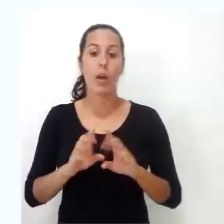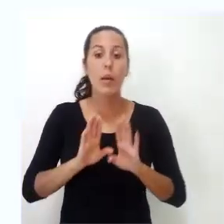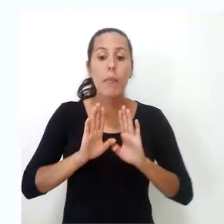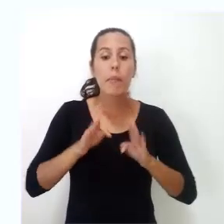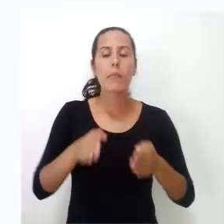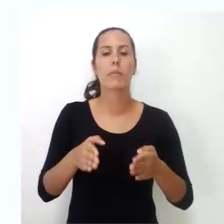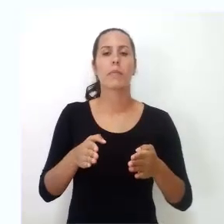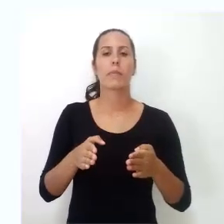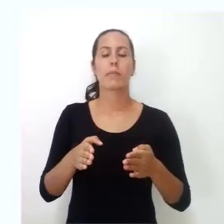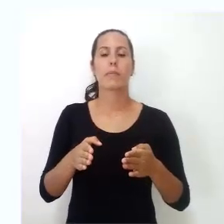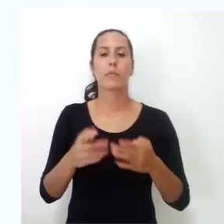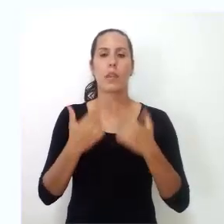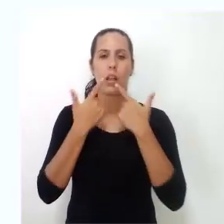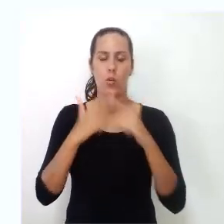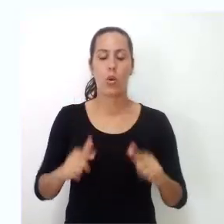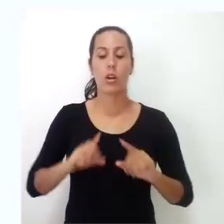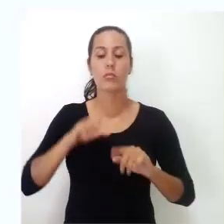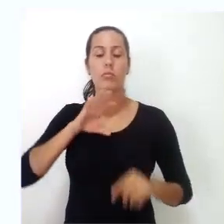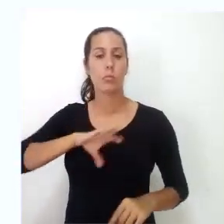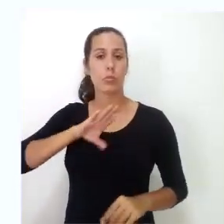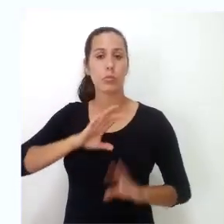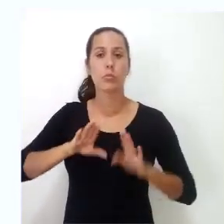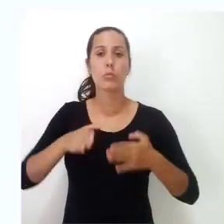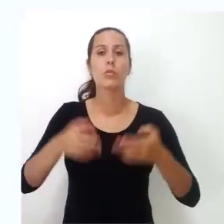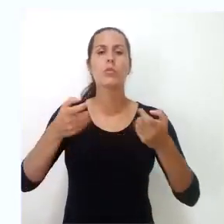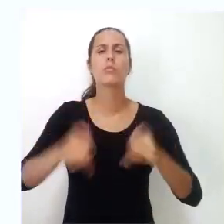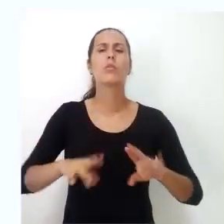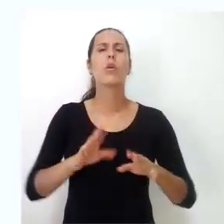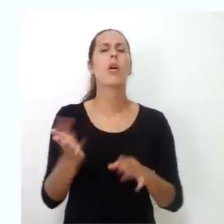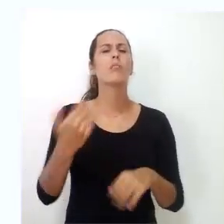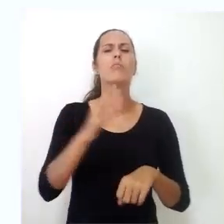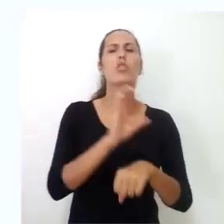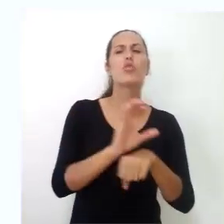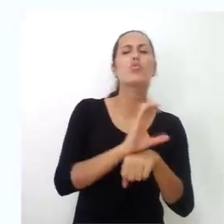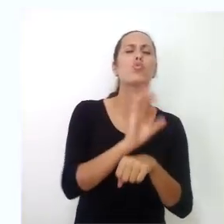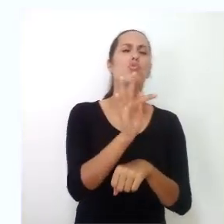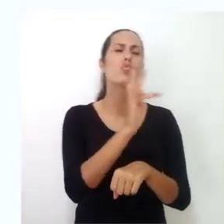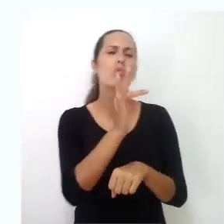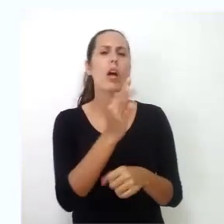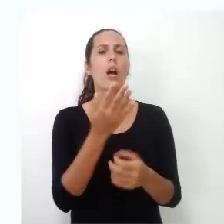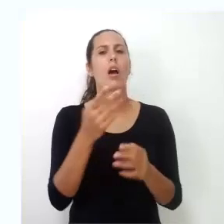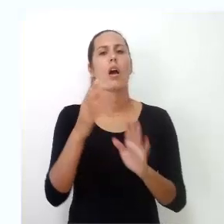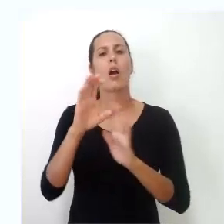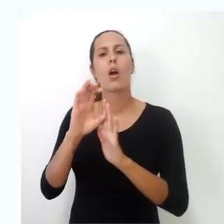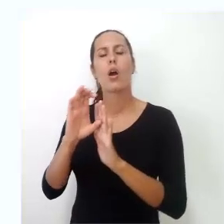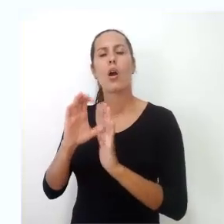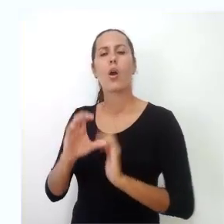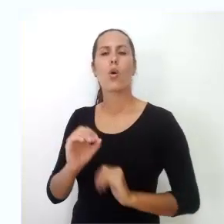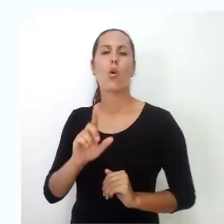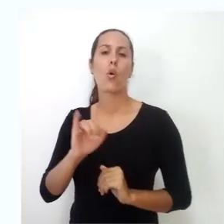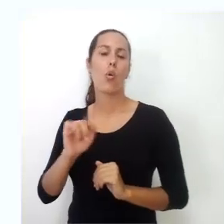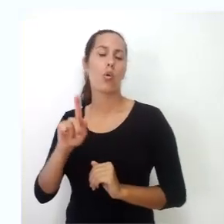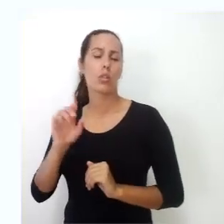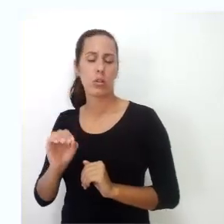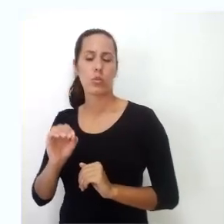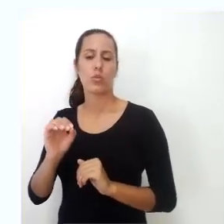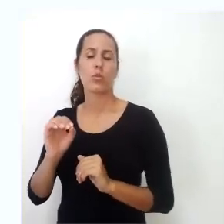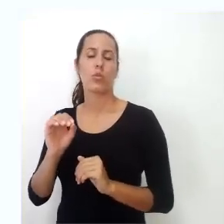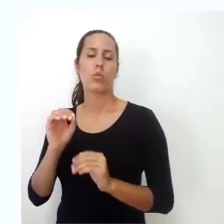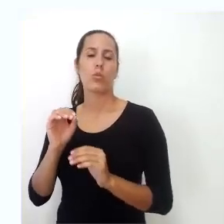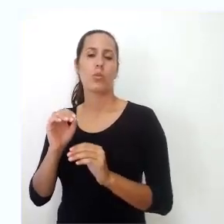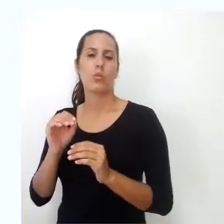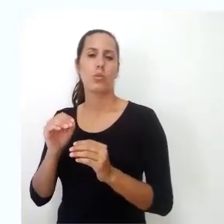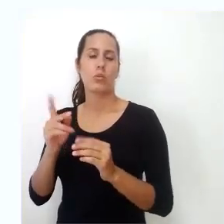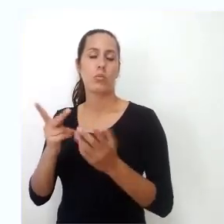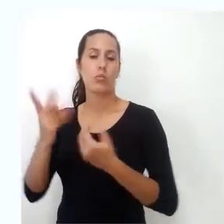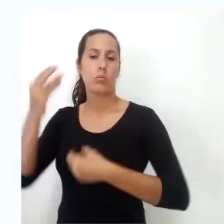é o seguinte: trabalhar. Professor, vamos estudar sobre a Constituição, o Código de Trânsito, e também em